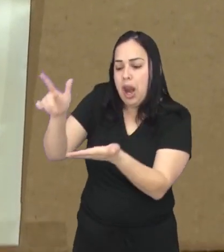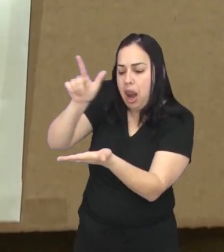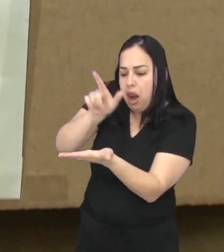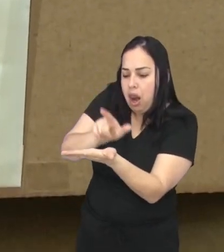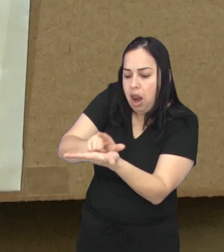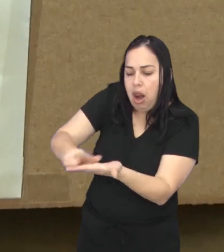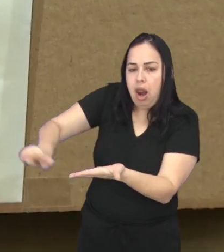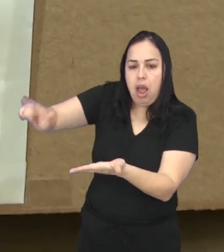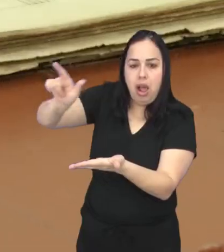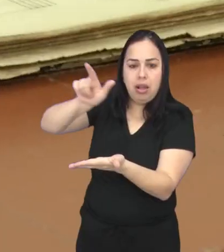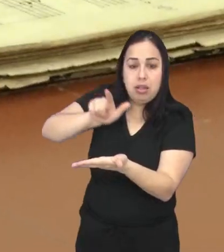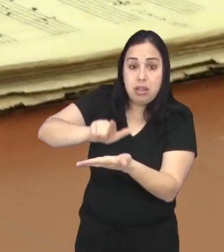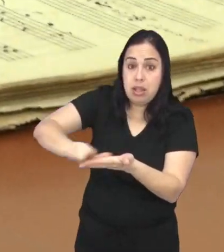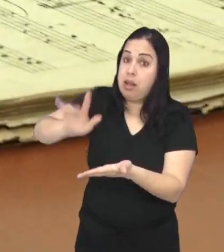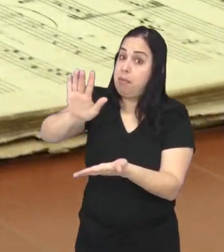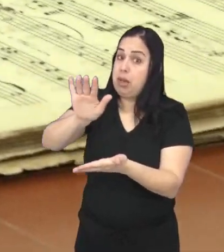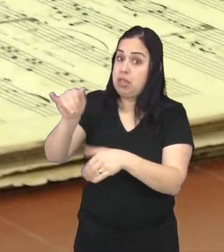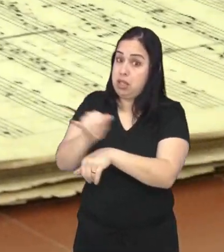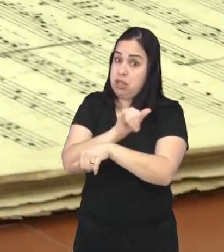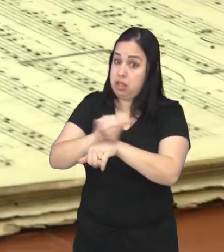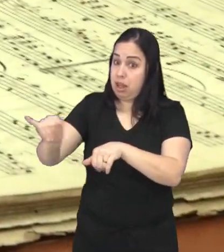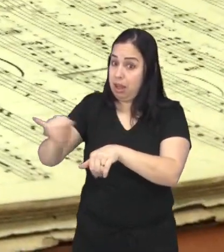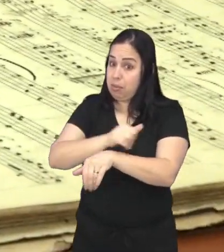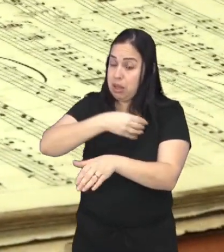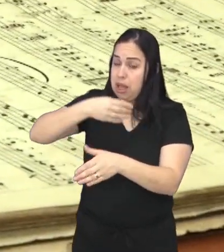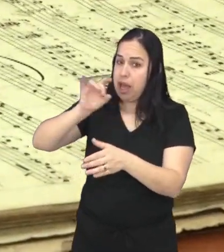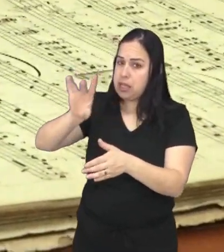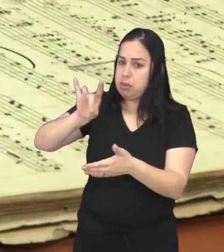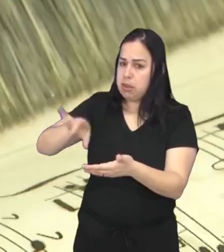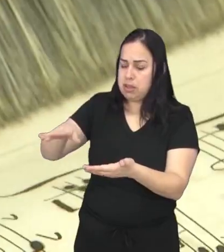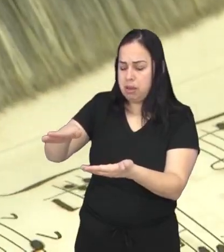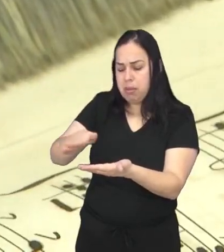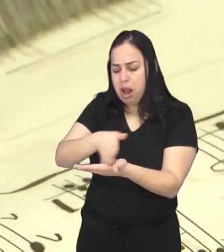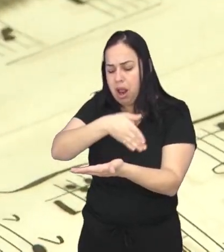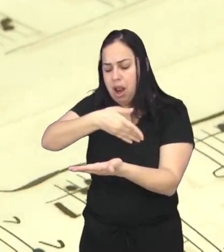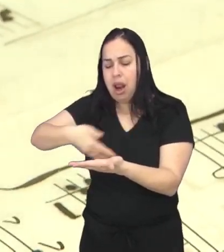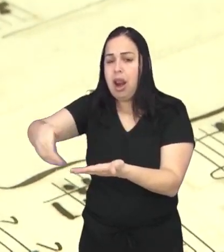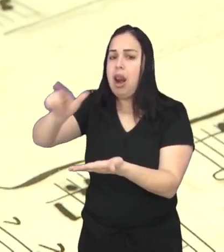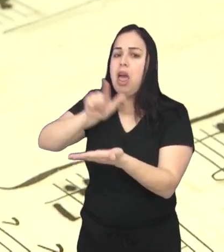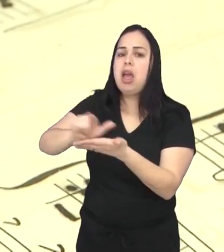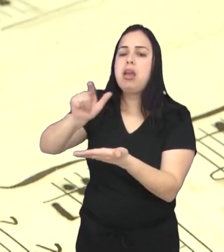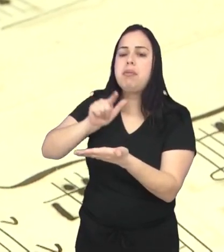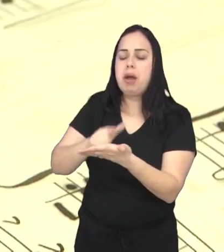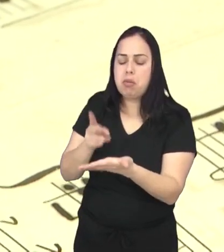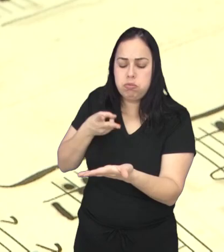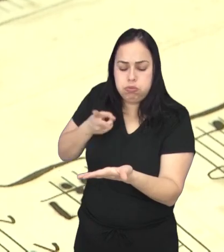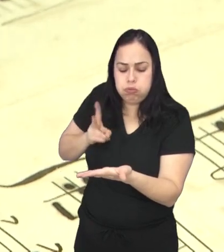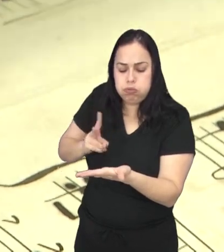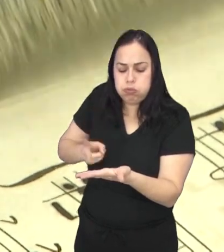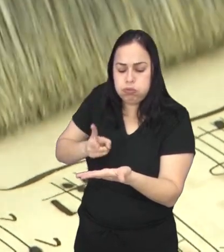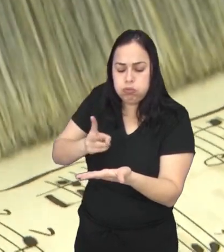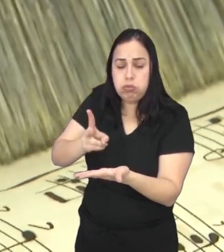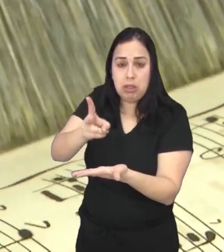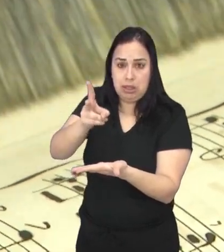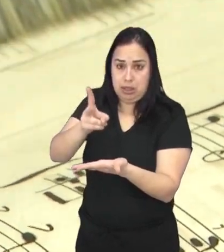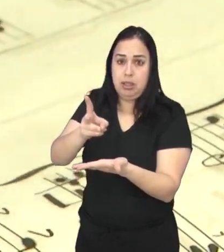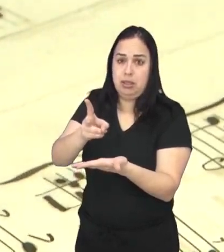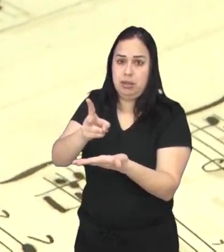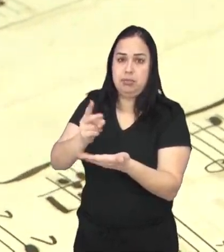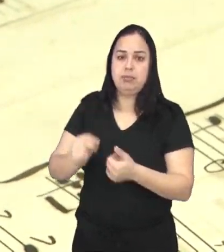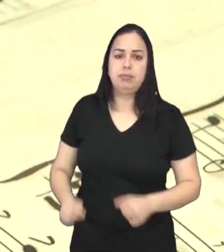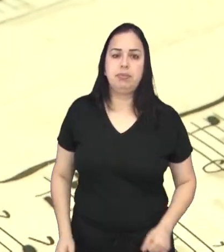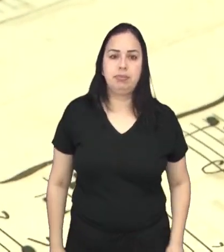etapa da higienização, na qual ferramentas especiais são utilizadas para fazer a limpeza e manter a conservação de